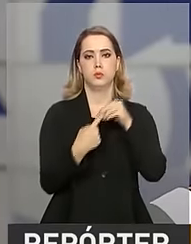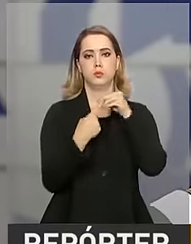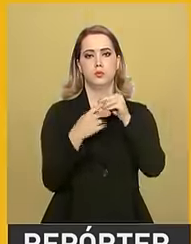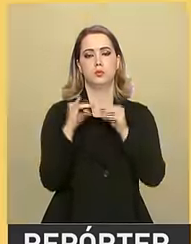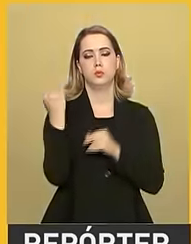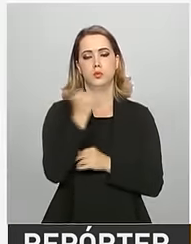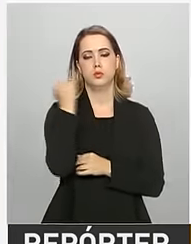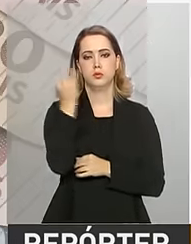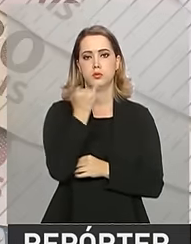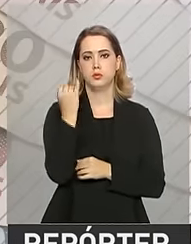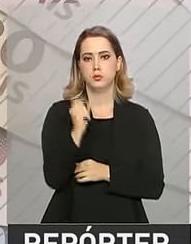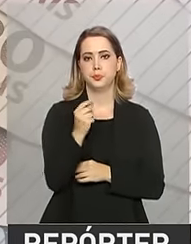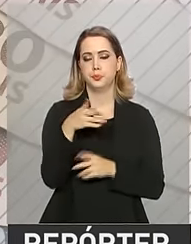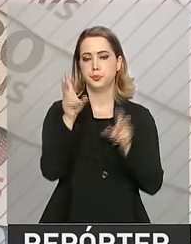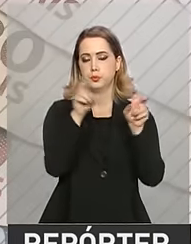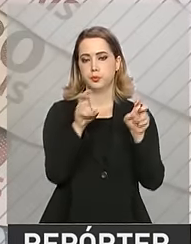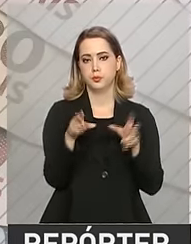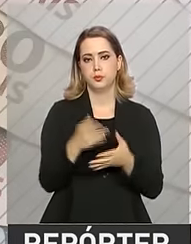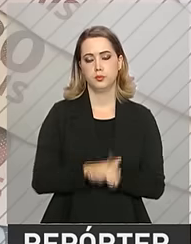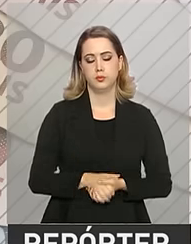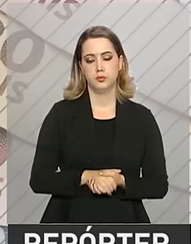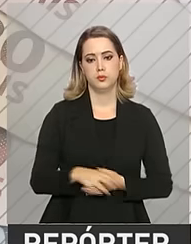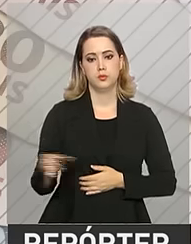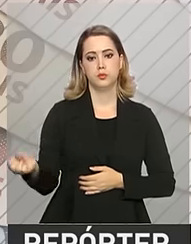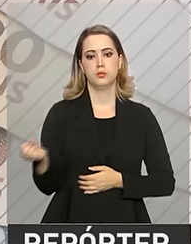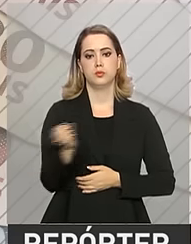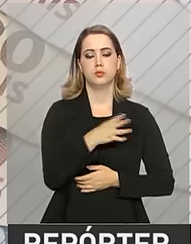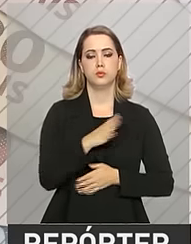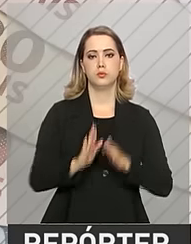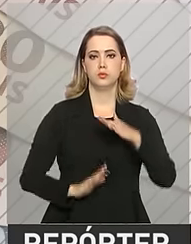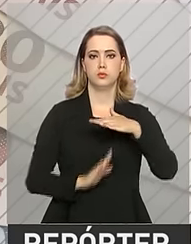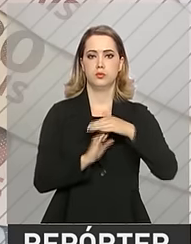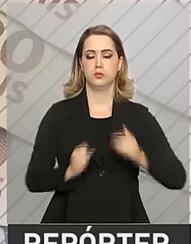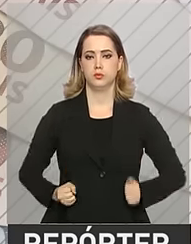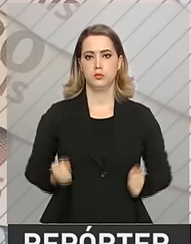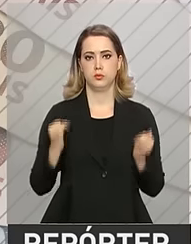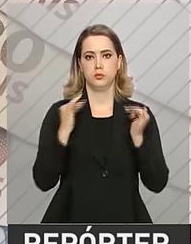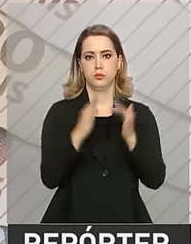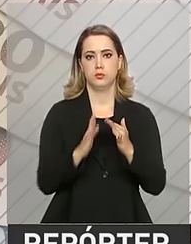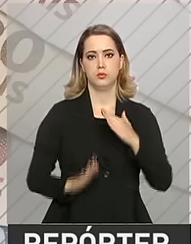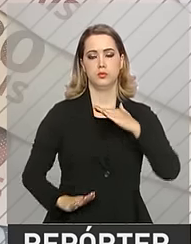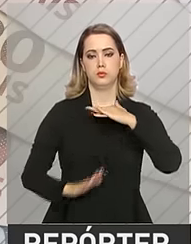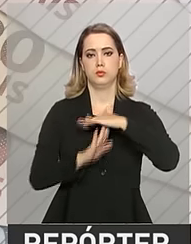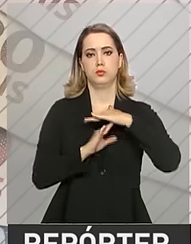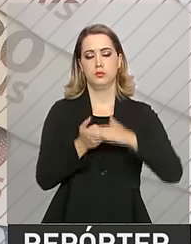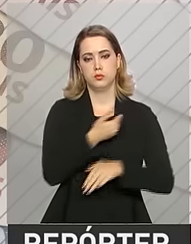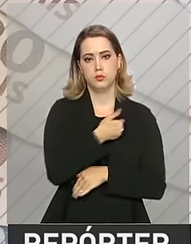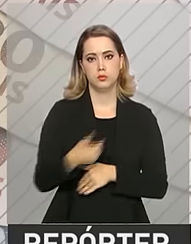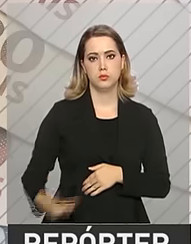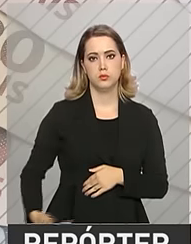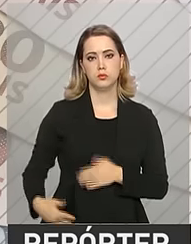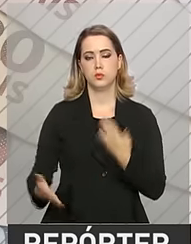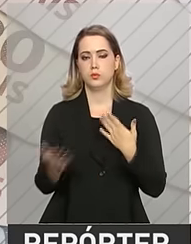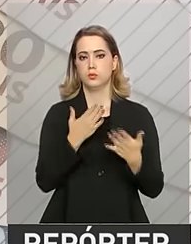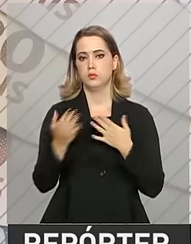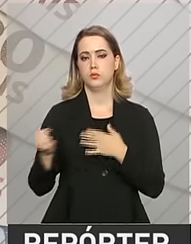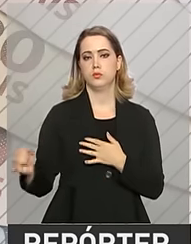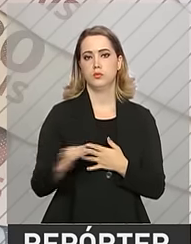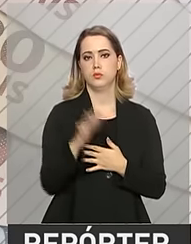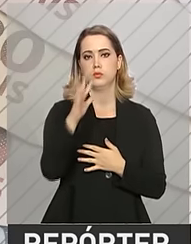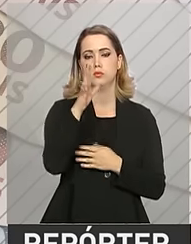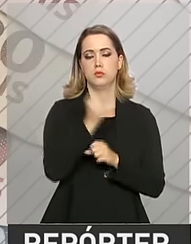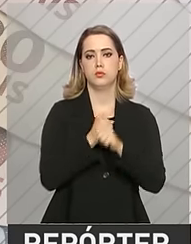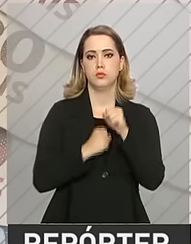futuro do país o chamado novo ajuste fiscal vai durar 20 anos e vai limitar o crescimento das despesas à inflação do ano anterior